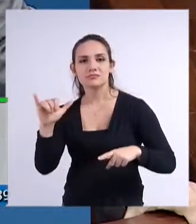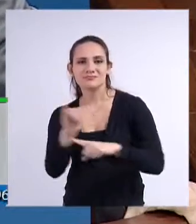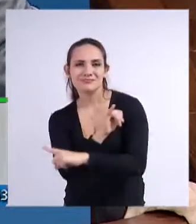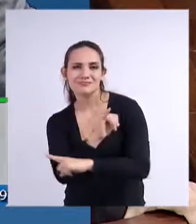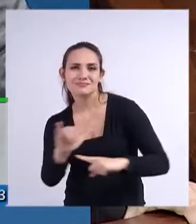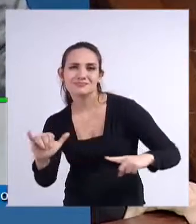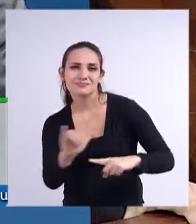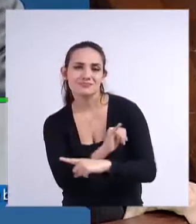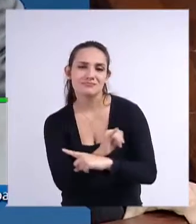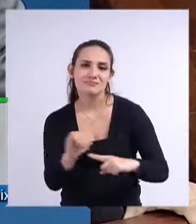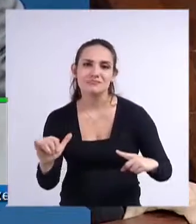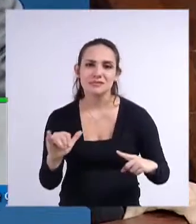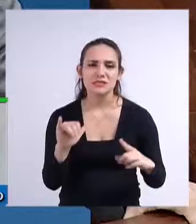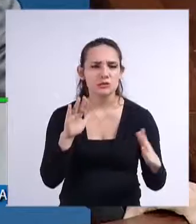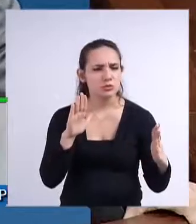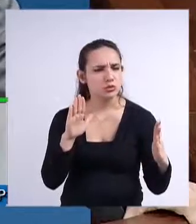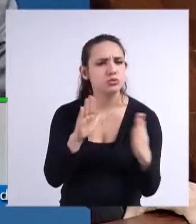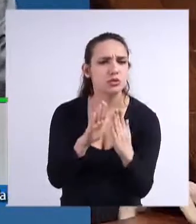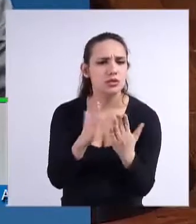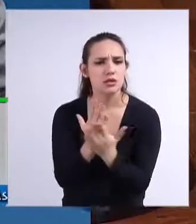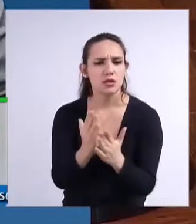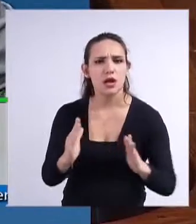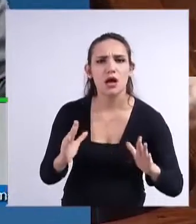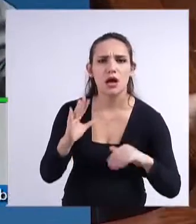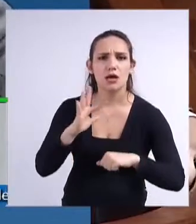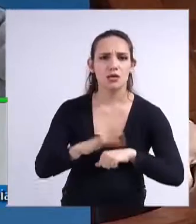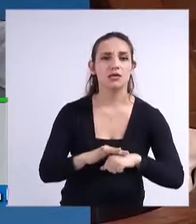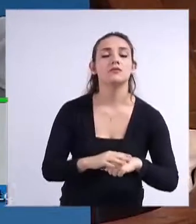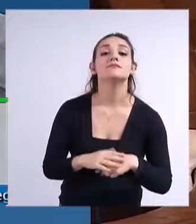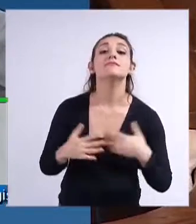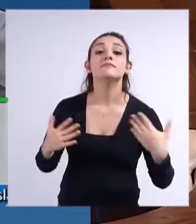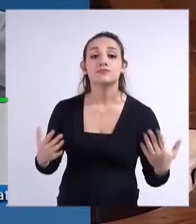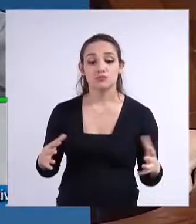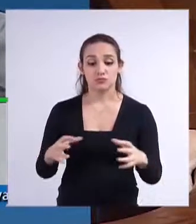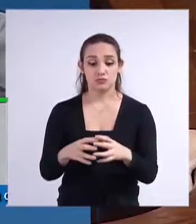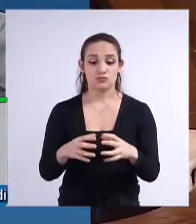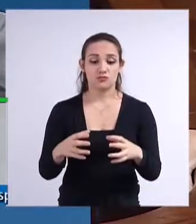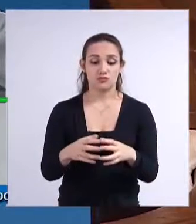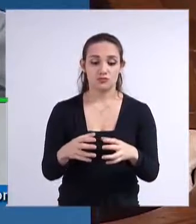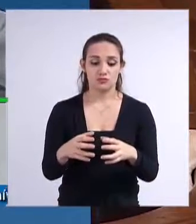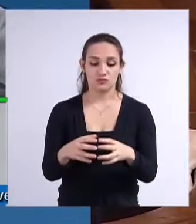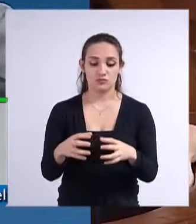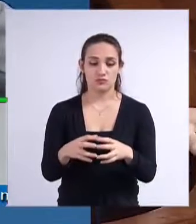de enfrentamento constante. A Frente Parlamentar